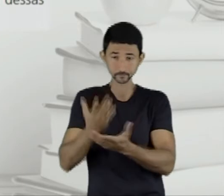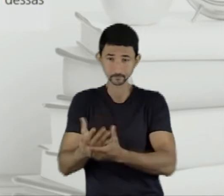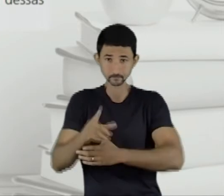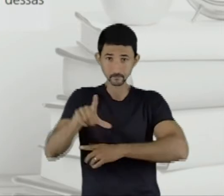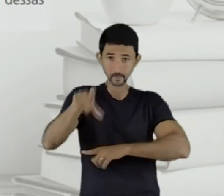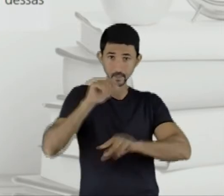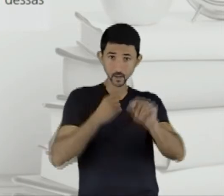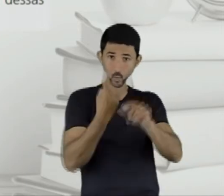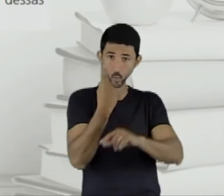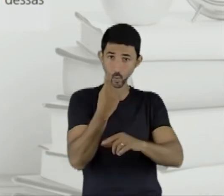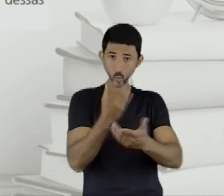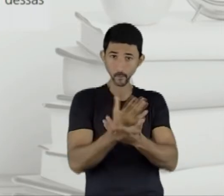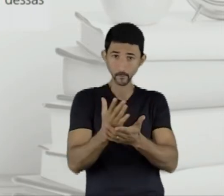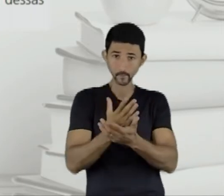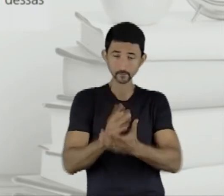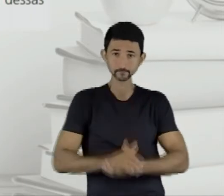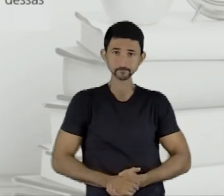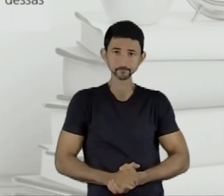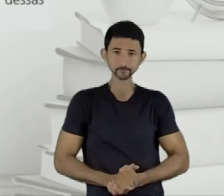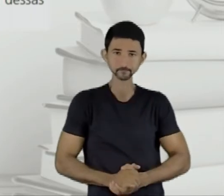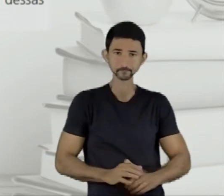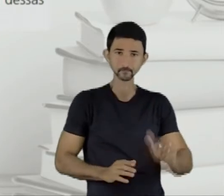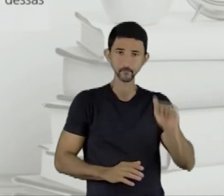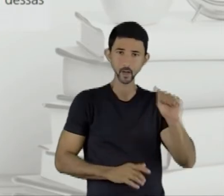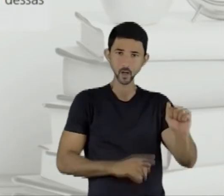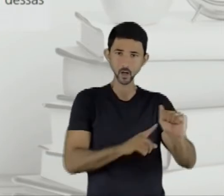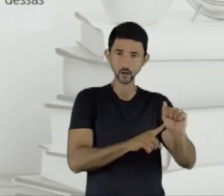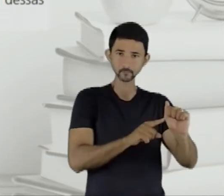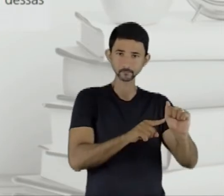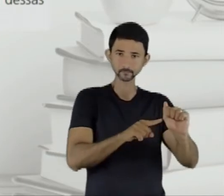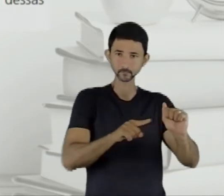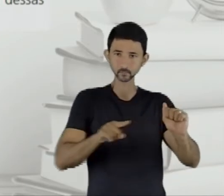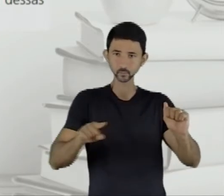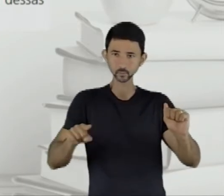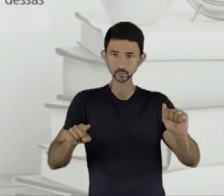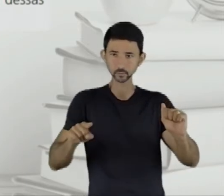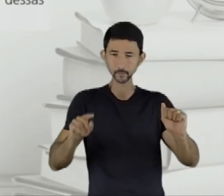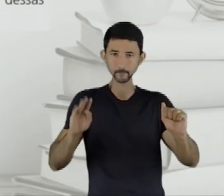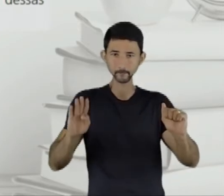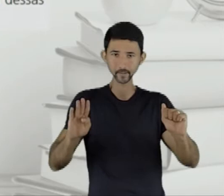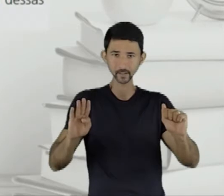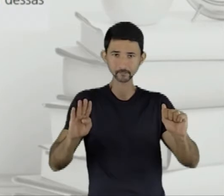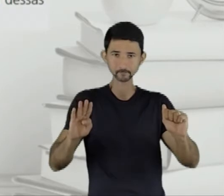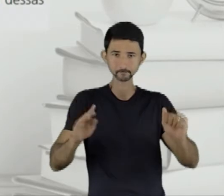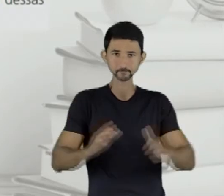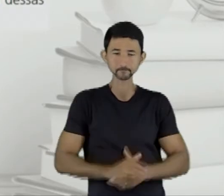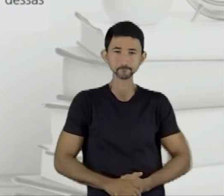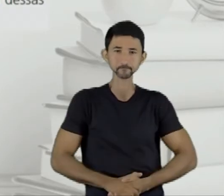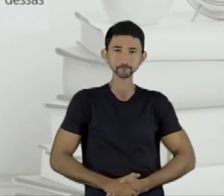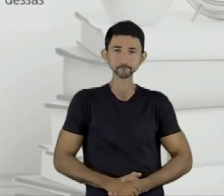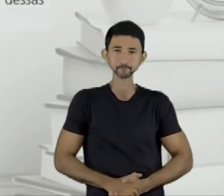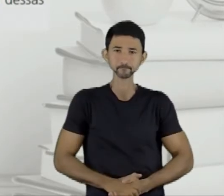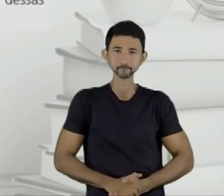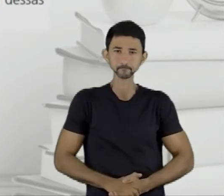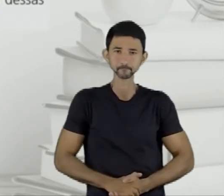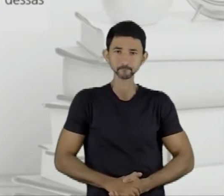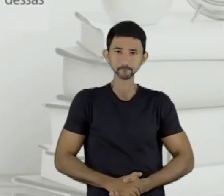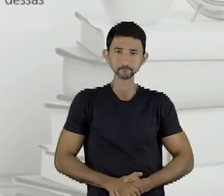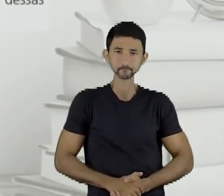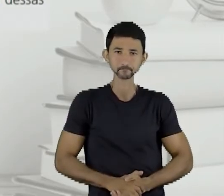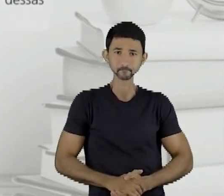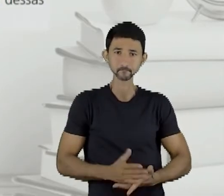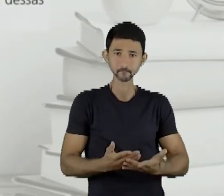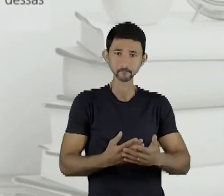considerar uma dessas partes a partir do ponto A para a direita. Então, observa, 1/4 é como se você pudesse ler